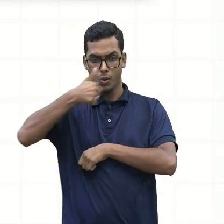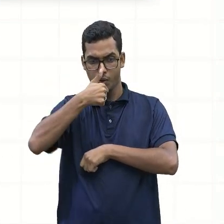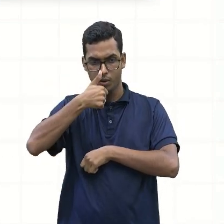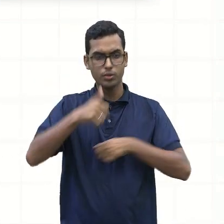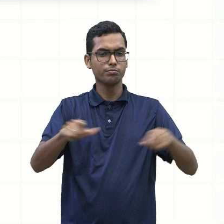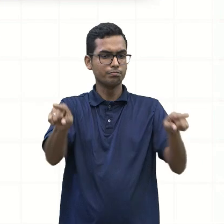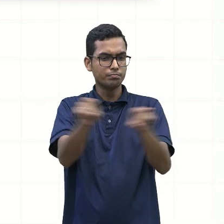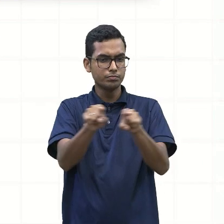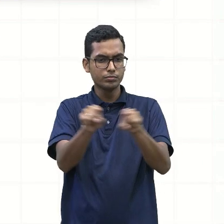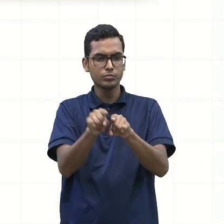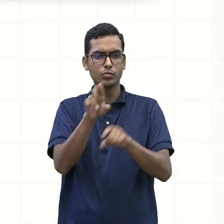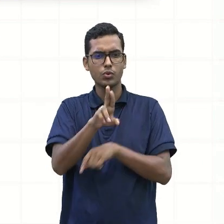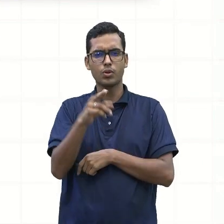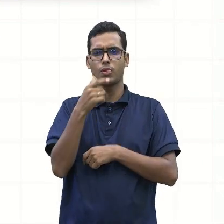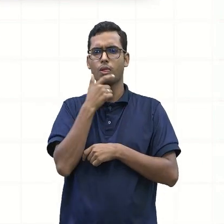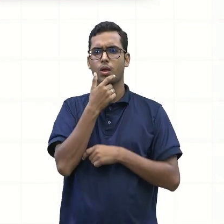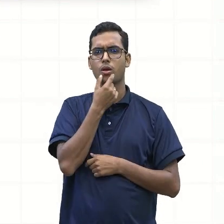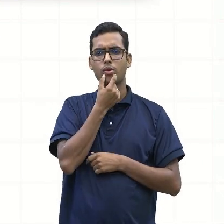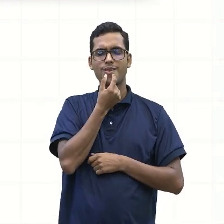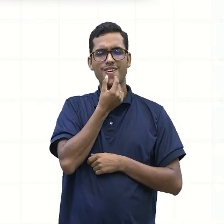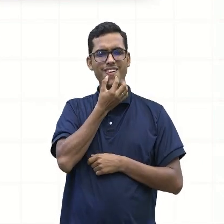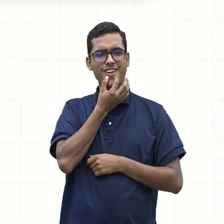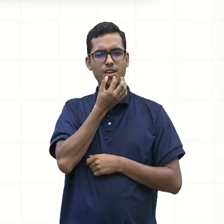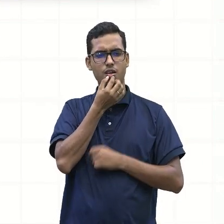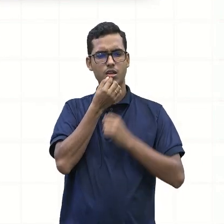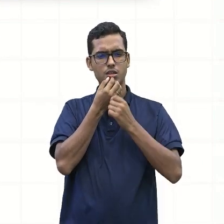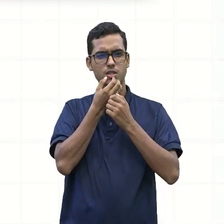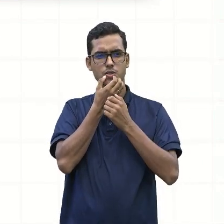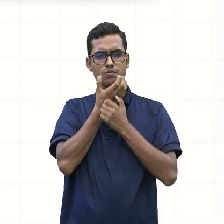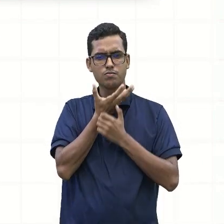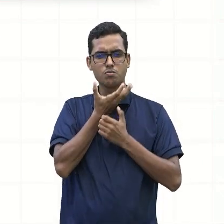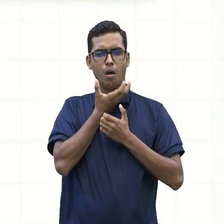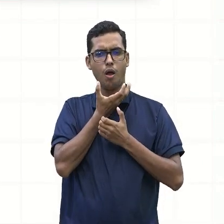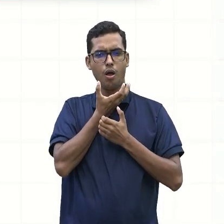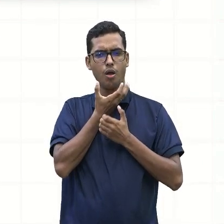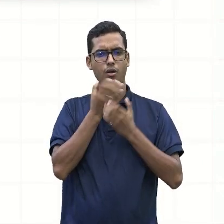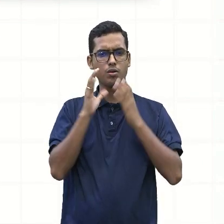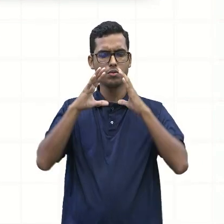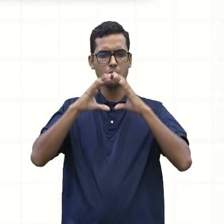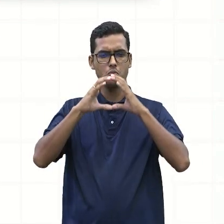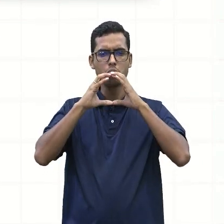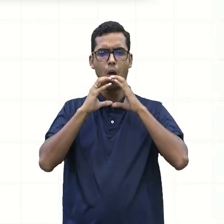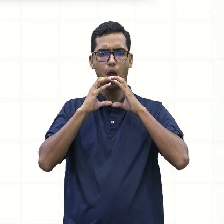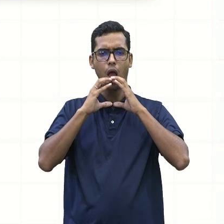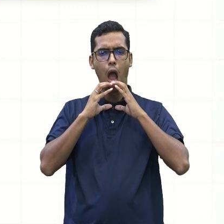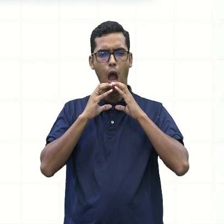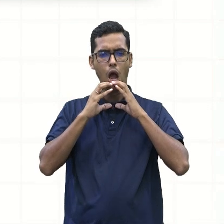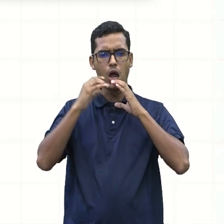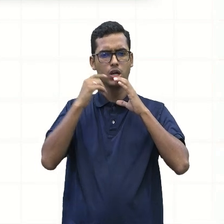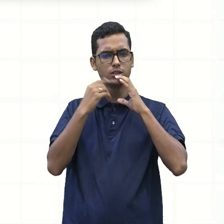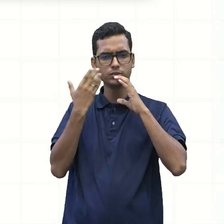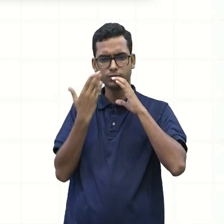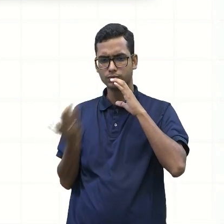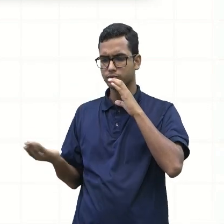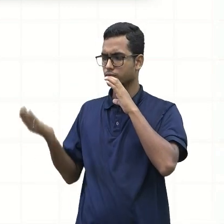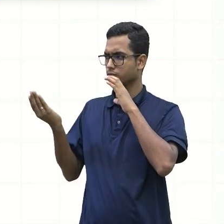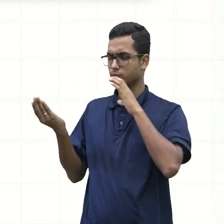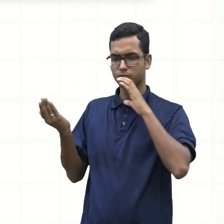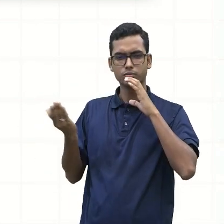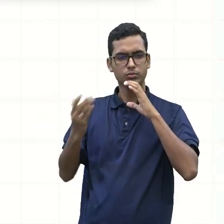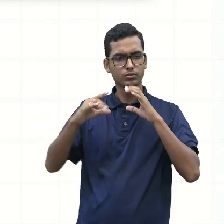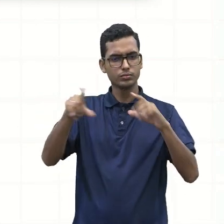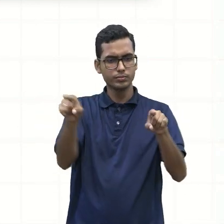vários centímetros. Observem aqui que nós temos a imagem de uma mulher Mursi exibindo seu enorme disco labial.